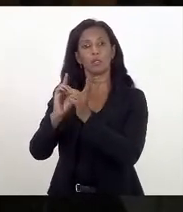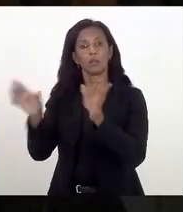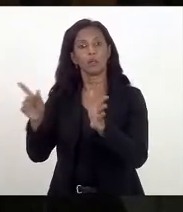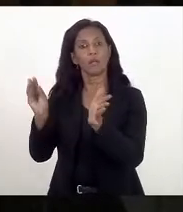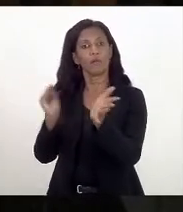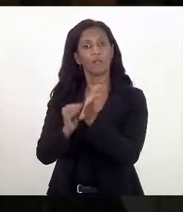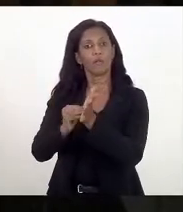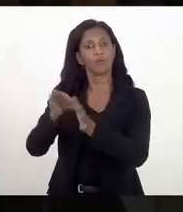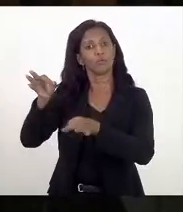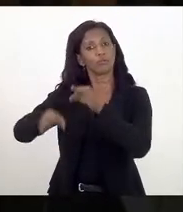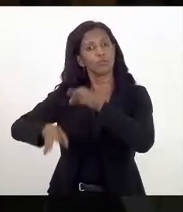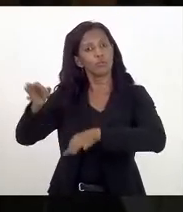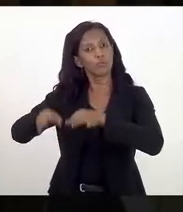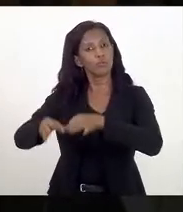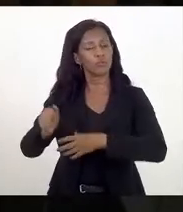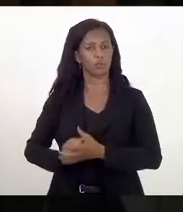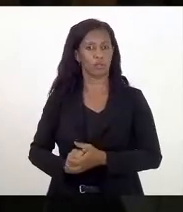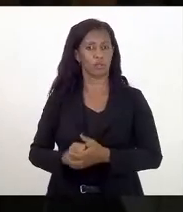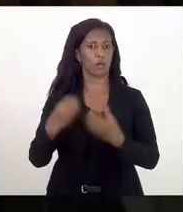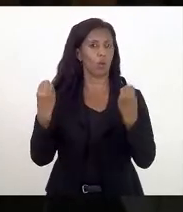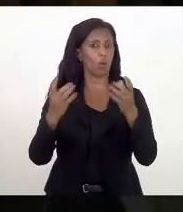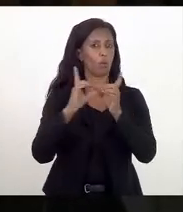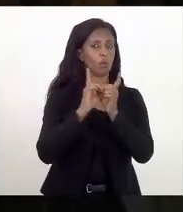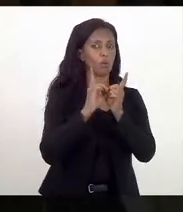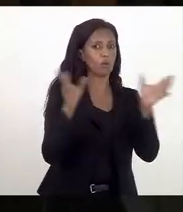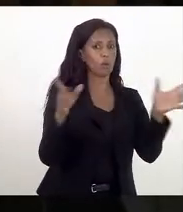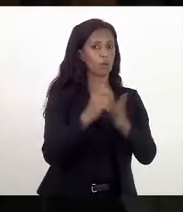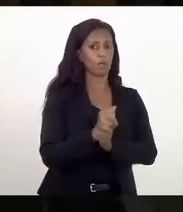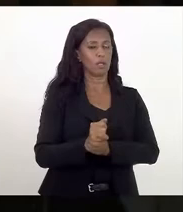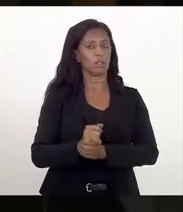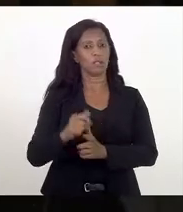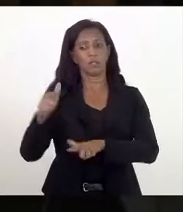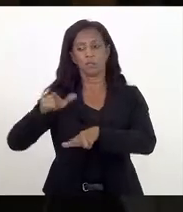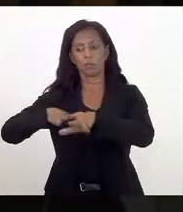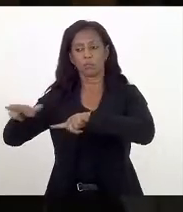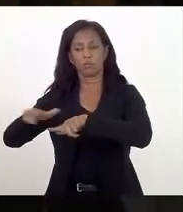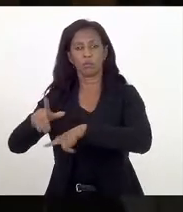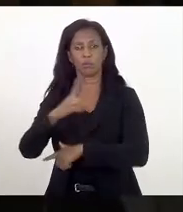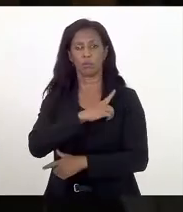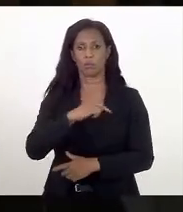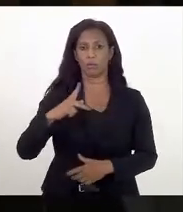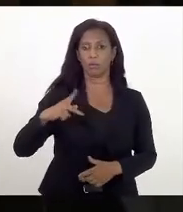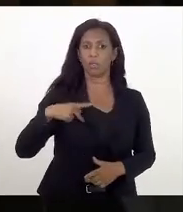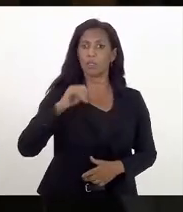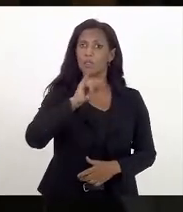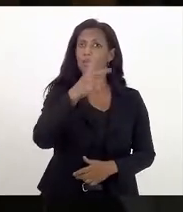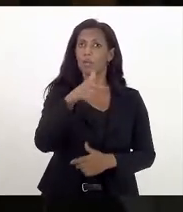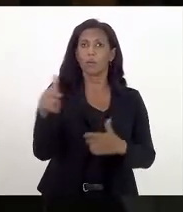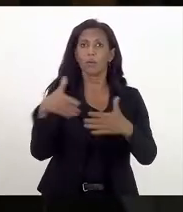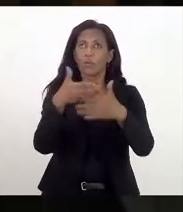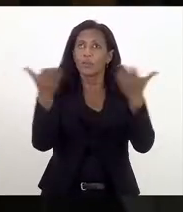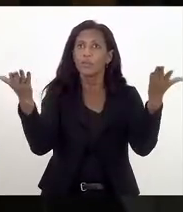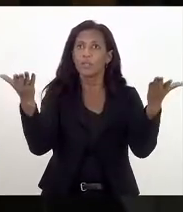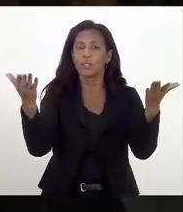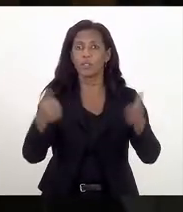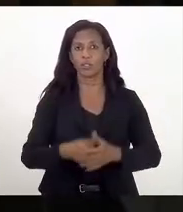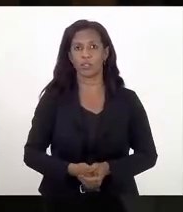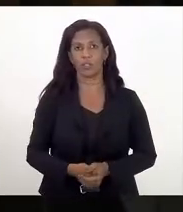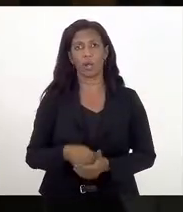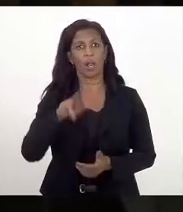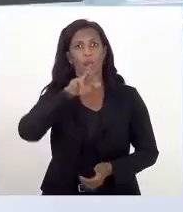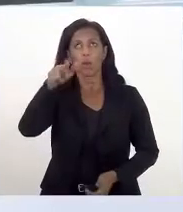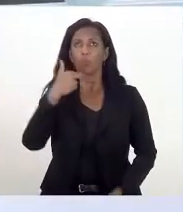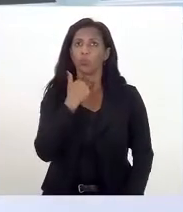e não é possível garantir justiça e, portanto, democracia, sem o trabalho da defensoria, sem o trabalho de vocês. Isso não é